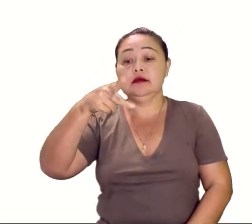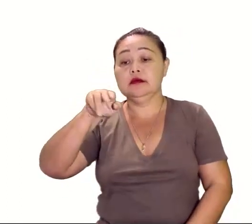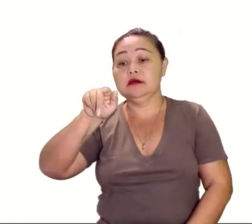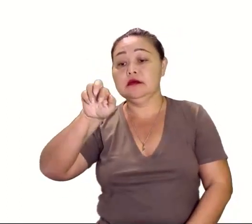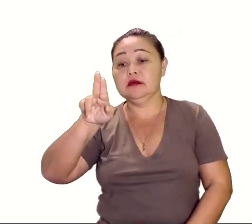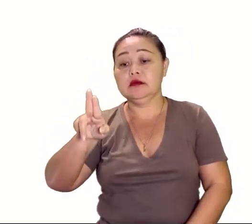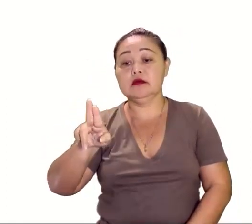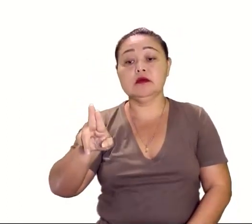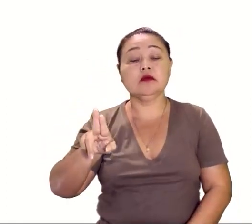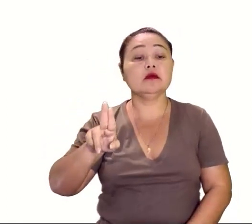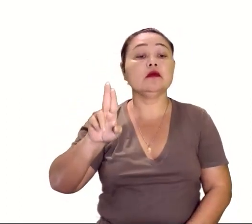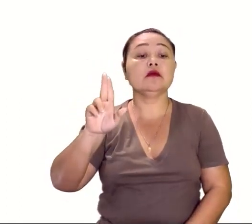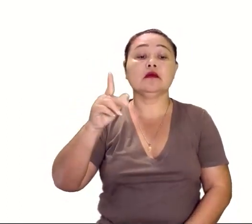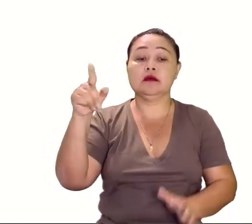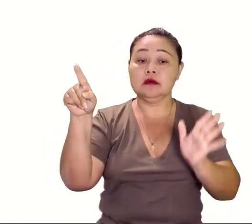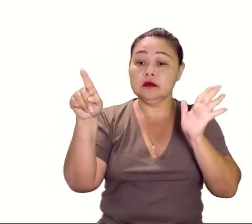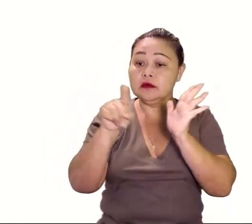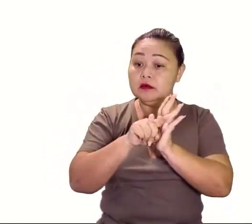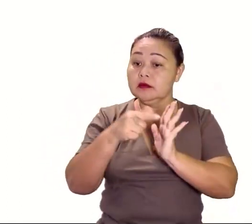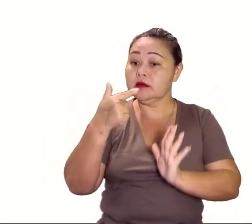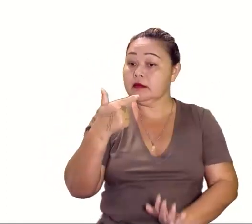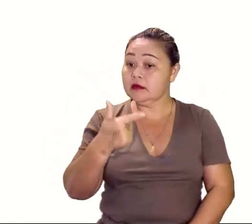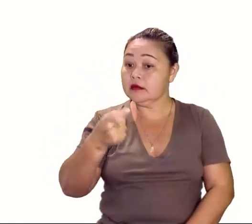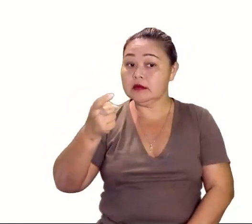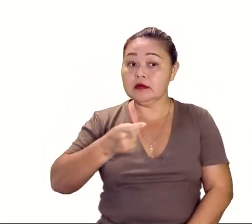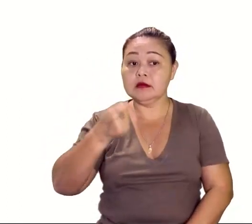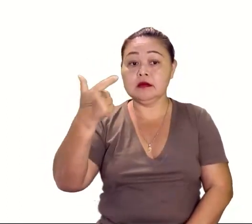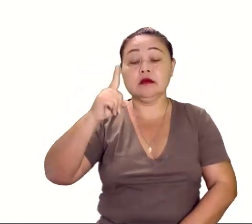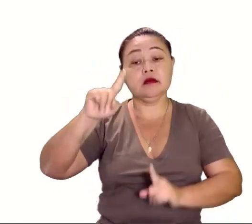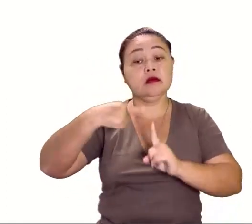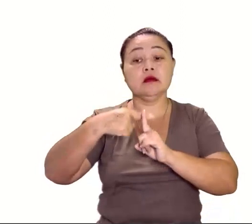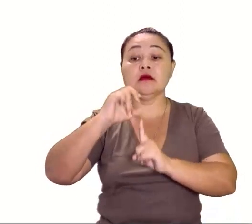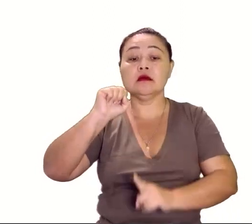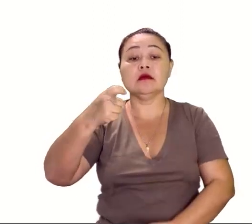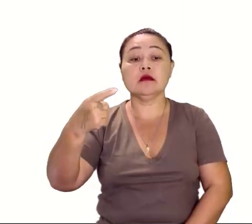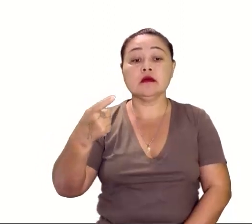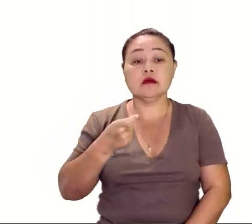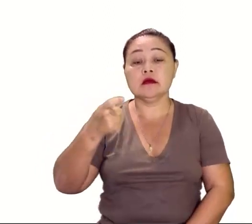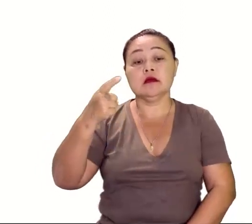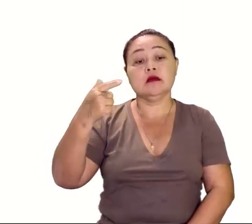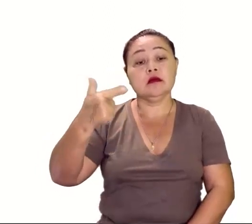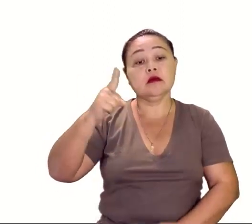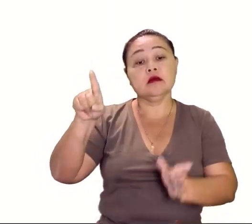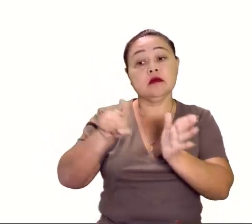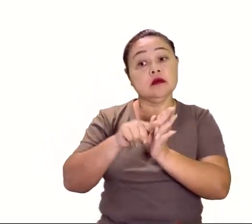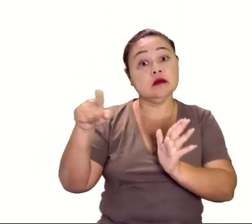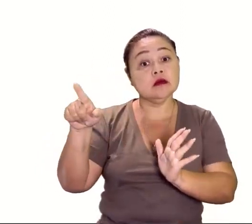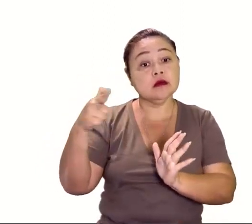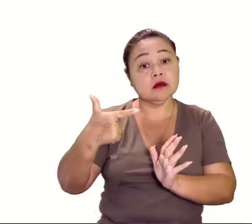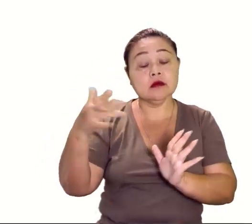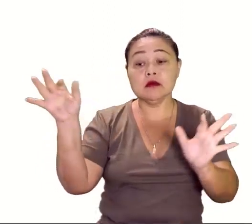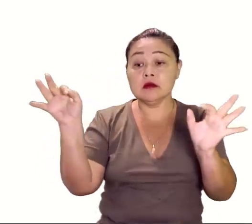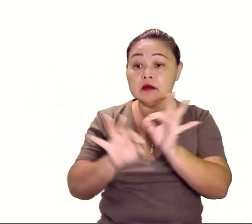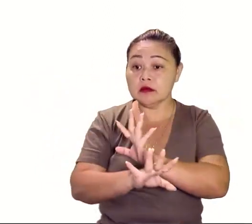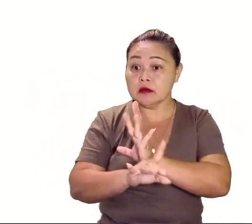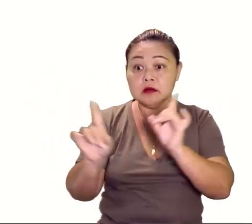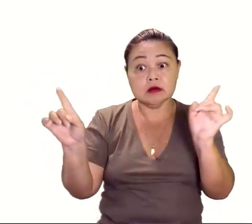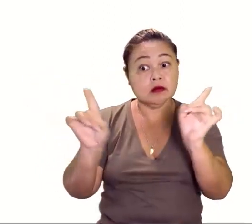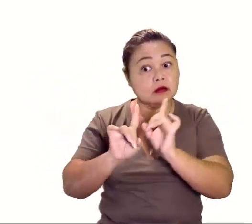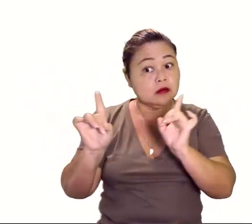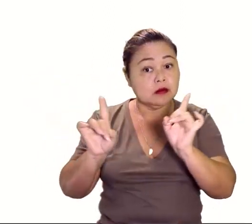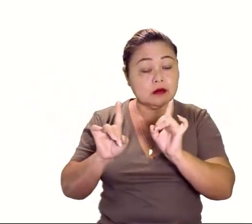grau. Menos 2x ao quadrado mais 8x ao quadrado menos 2 igual a 0. Ela tá pronta? Não. Não?